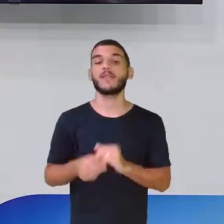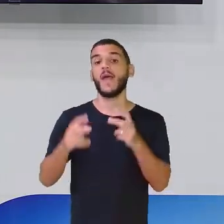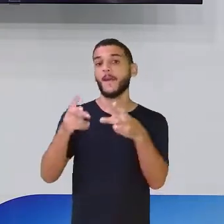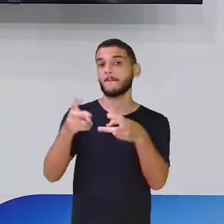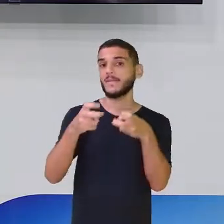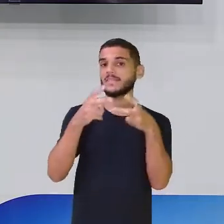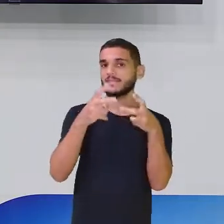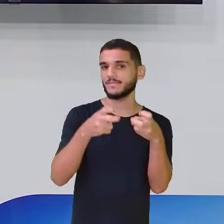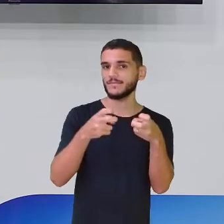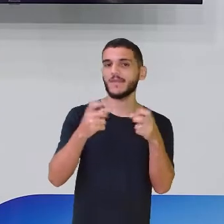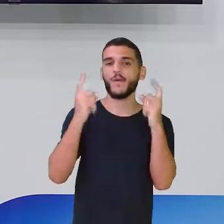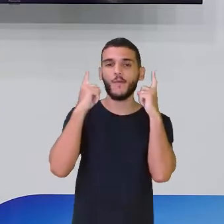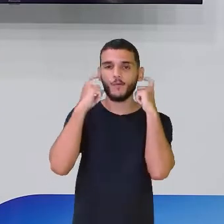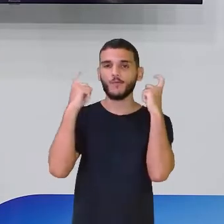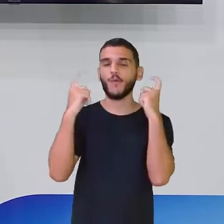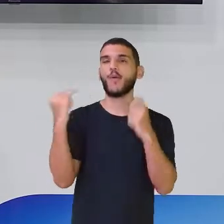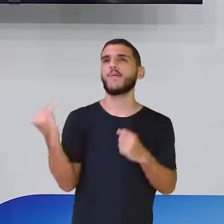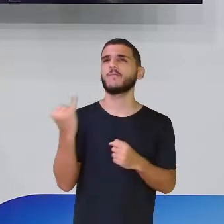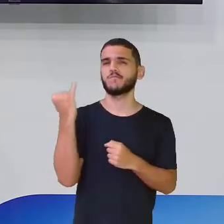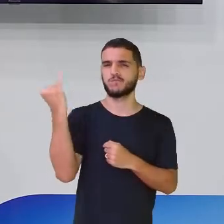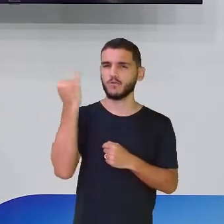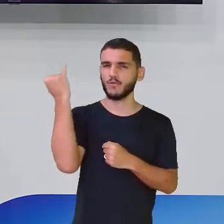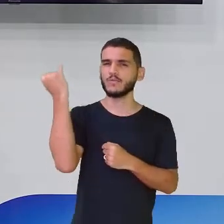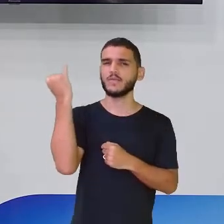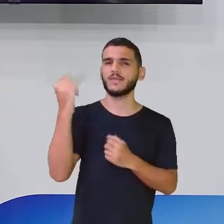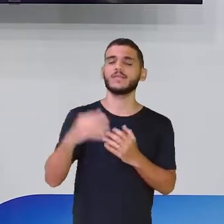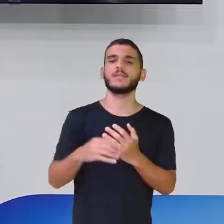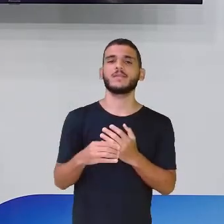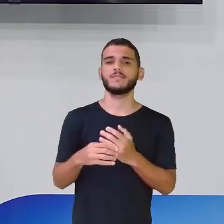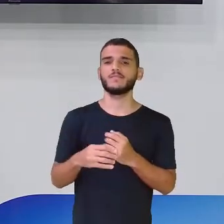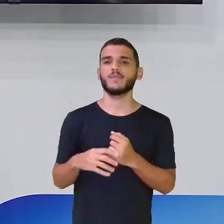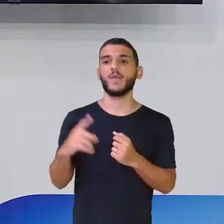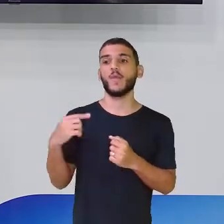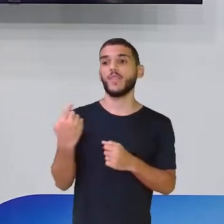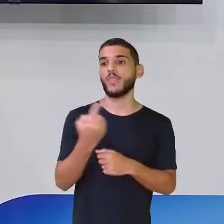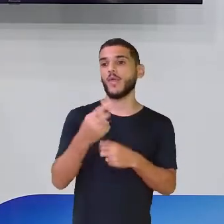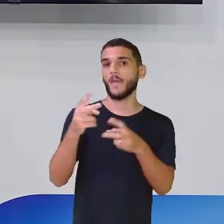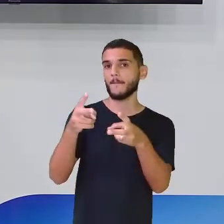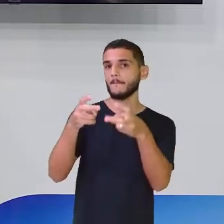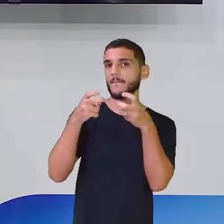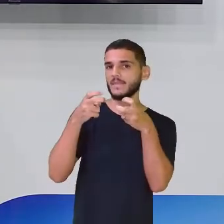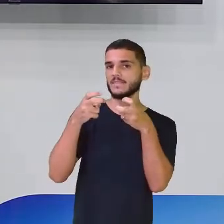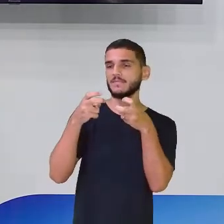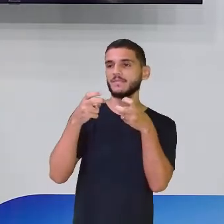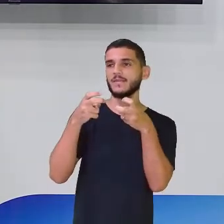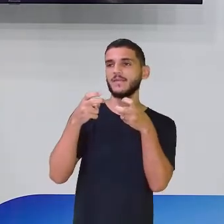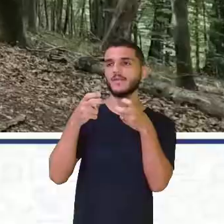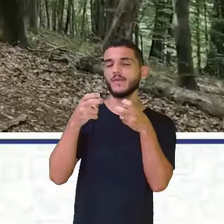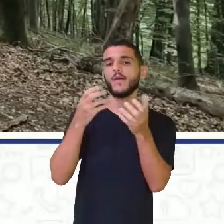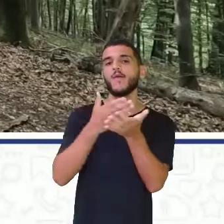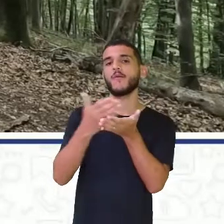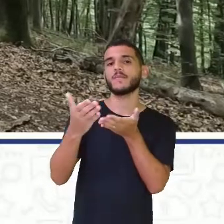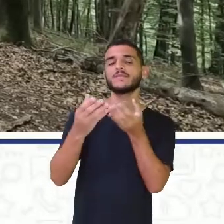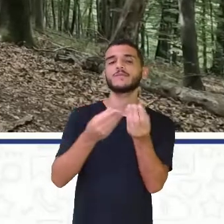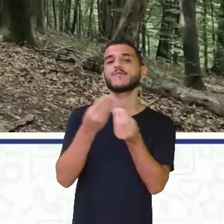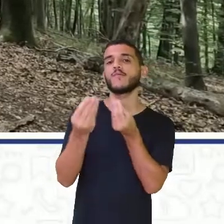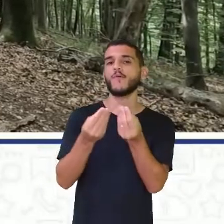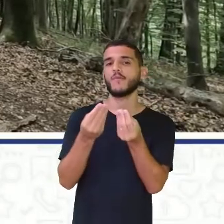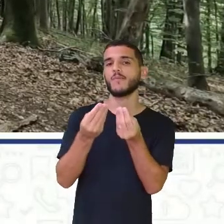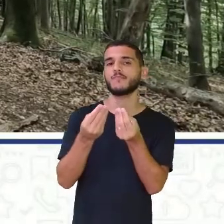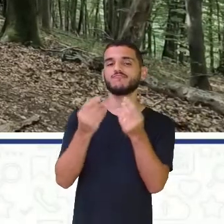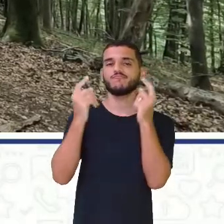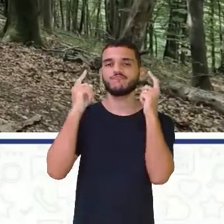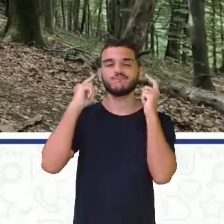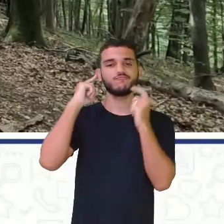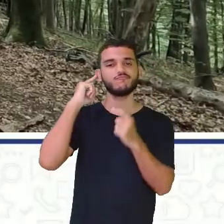sonora é muito importante. E a gente percebe os sons a partir da nossa audição, né. Então,